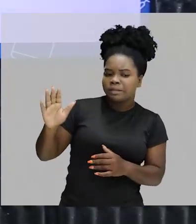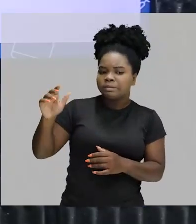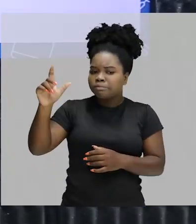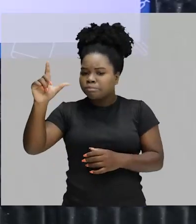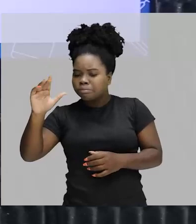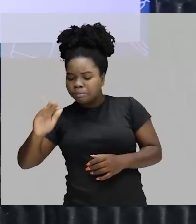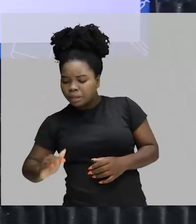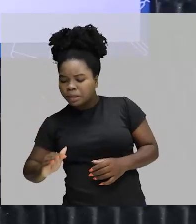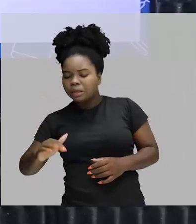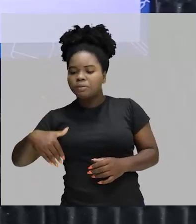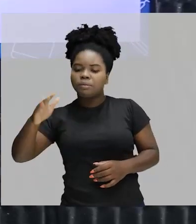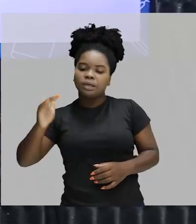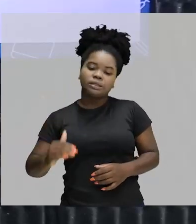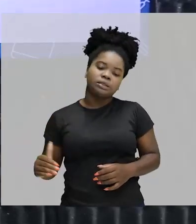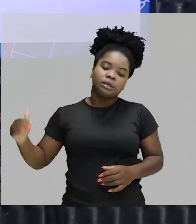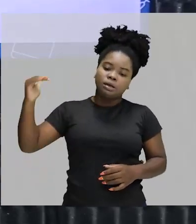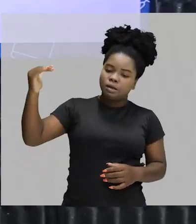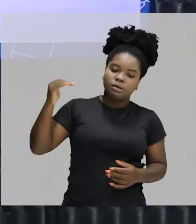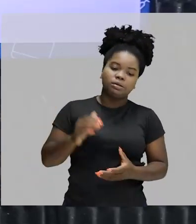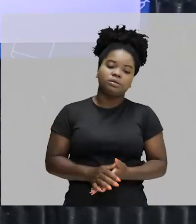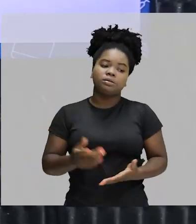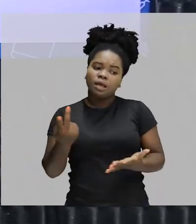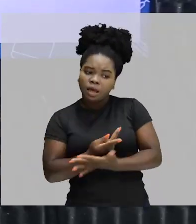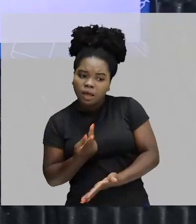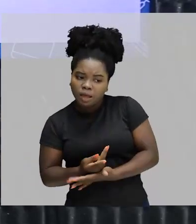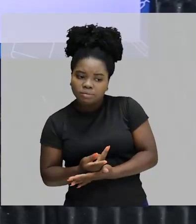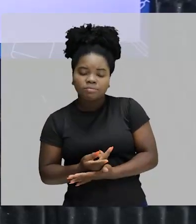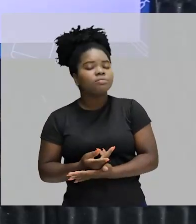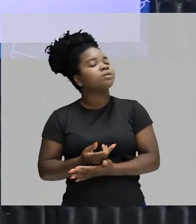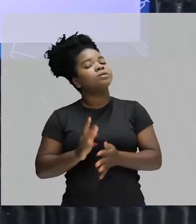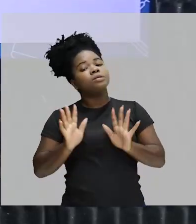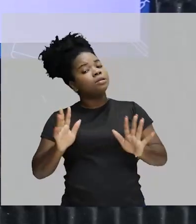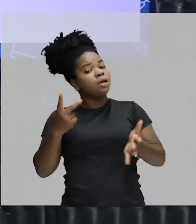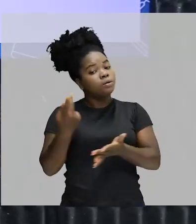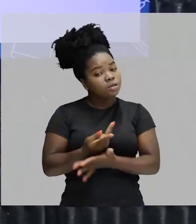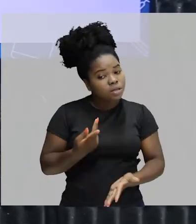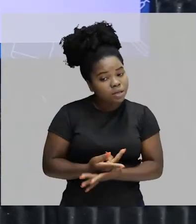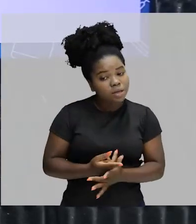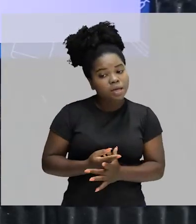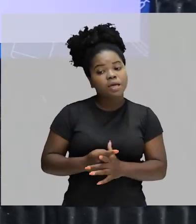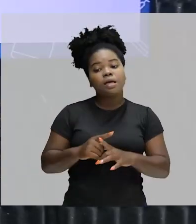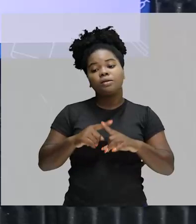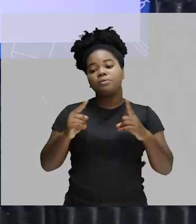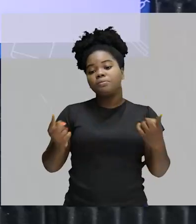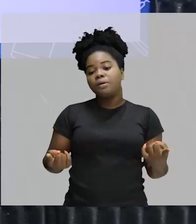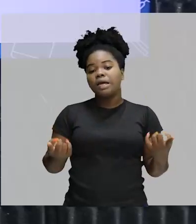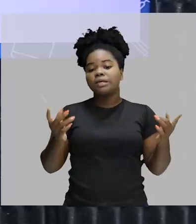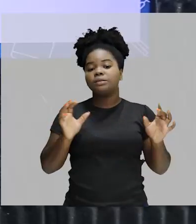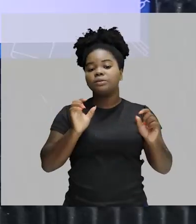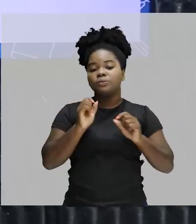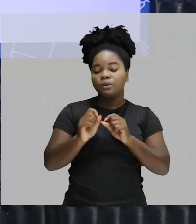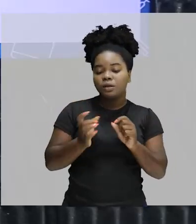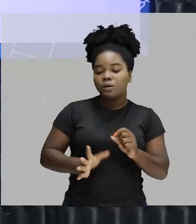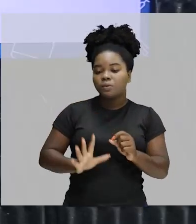Não, errado não está. Mas também não é tão adequado, é uma coisa assim bem redundante. Então, a